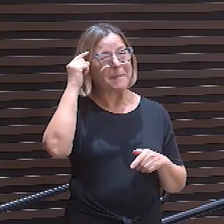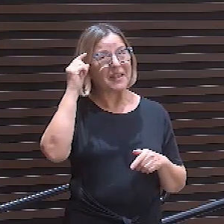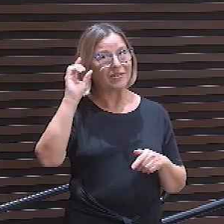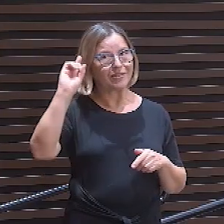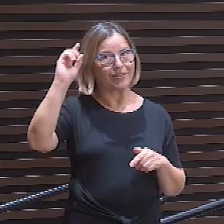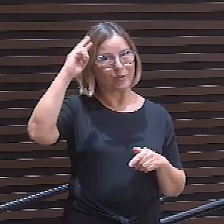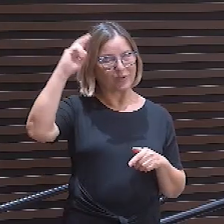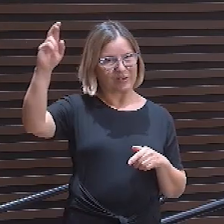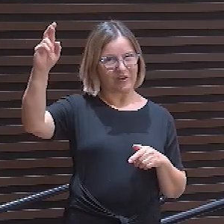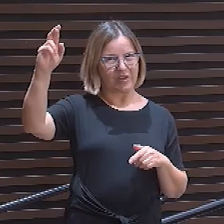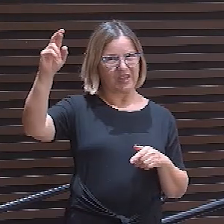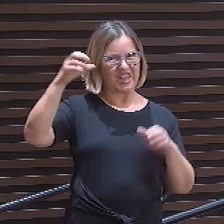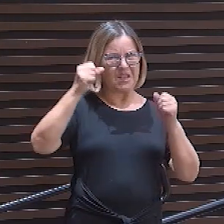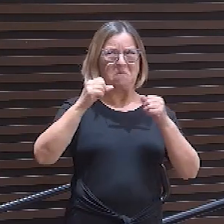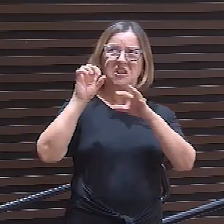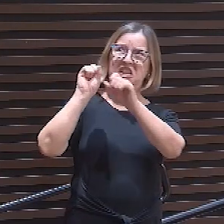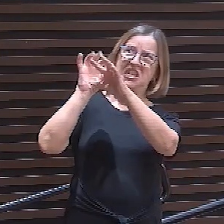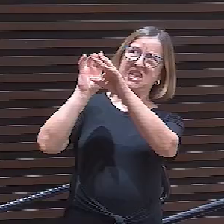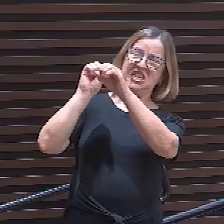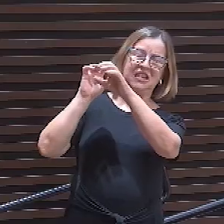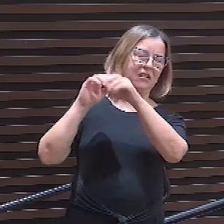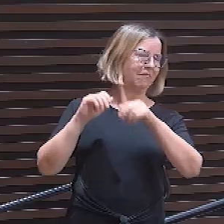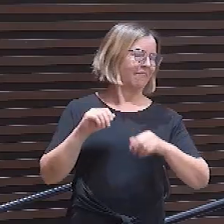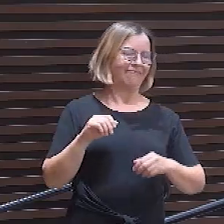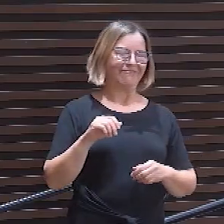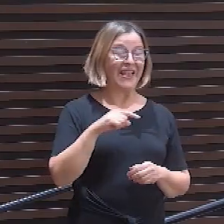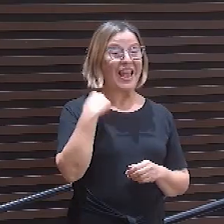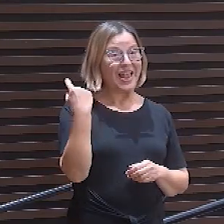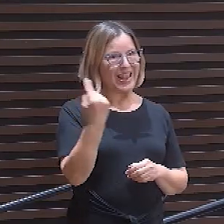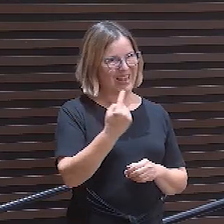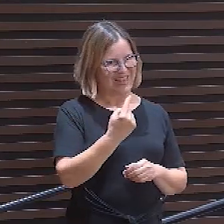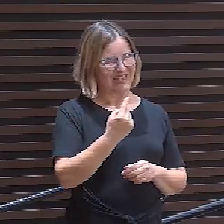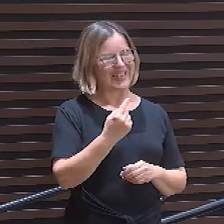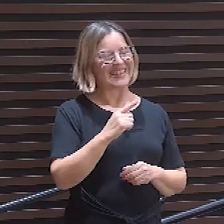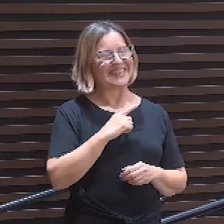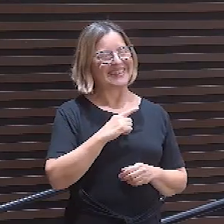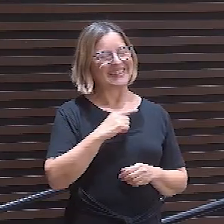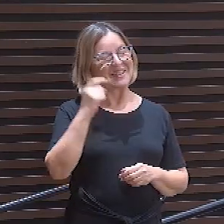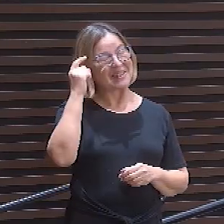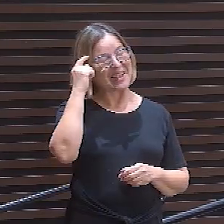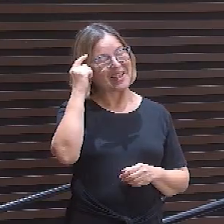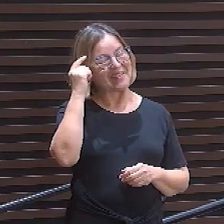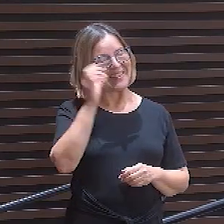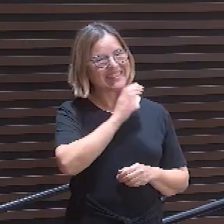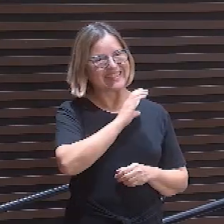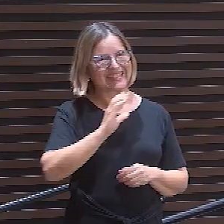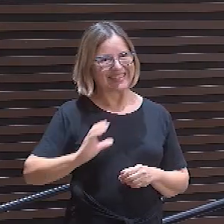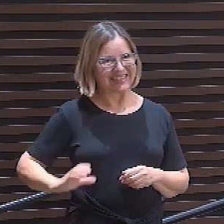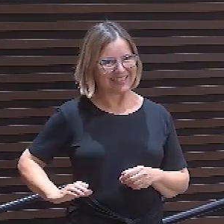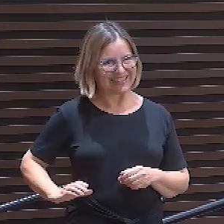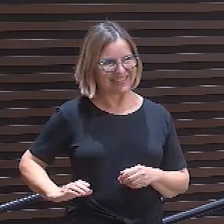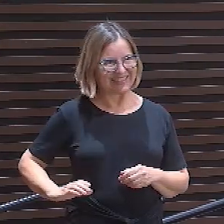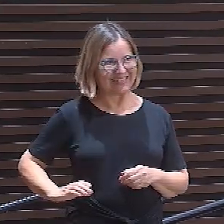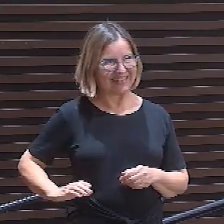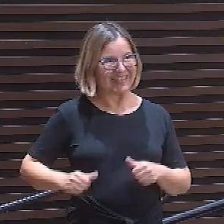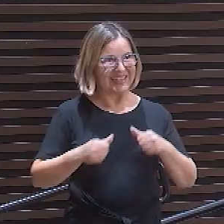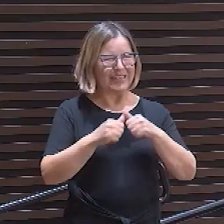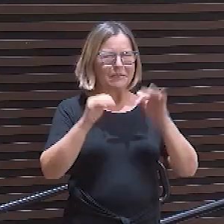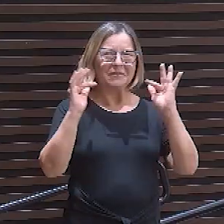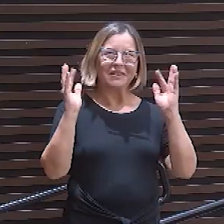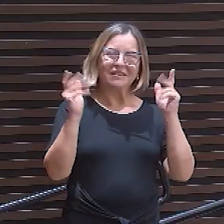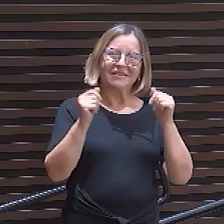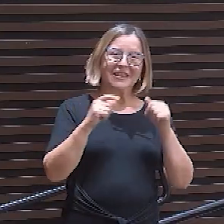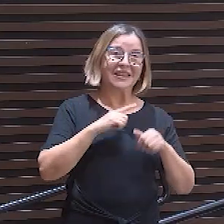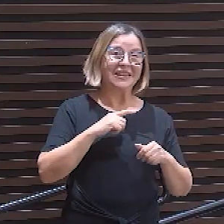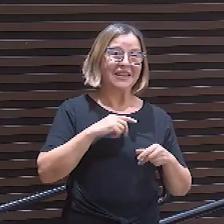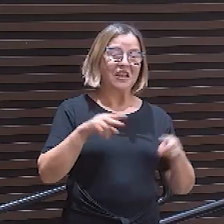porém, temos a mente de Cristo. Isso é maravilhoso. Tem uma visão diferente, tem